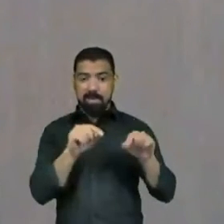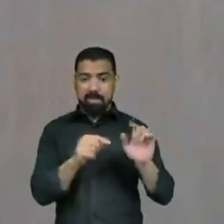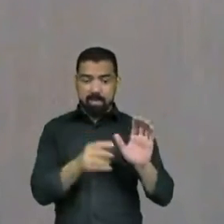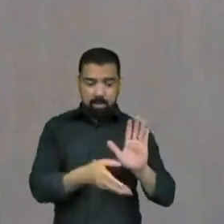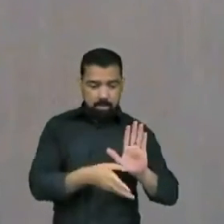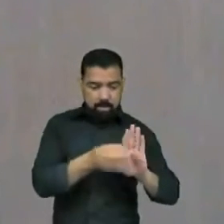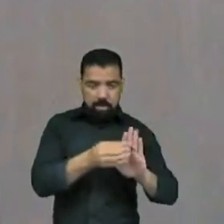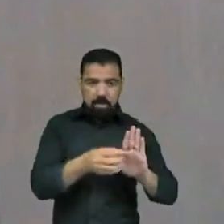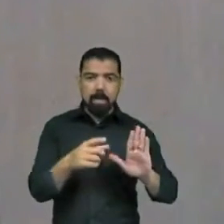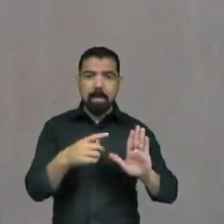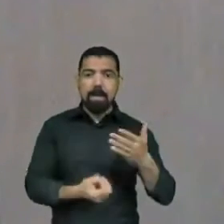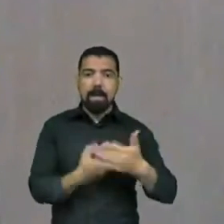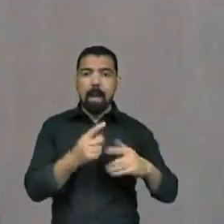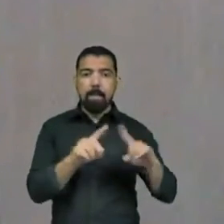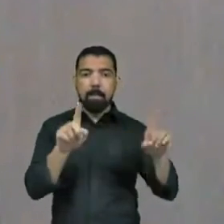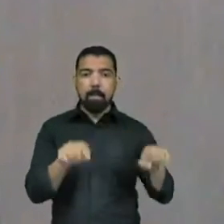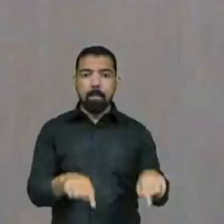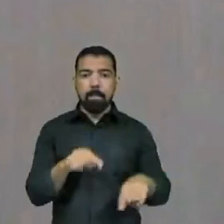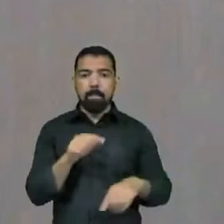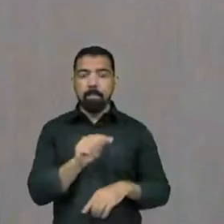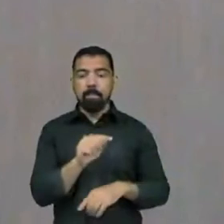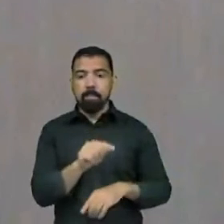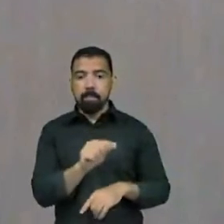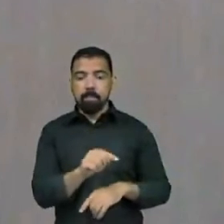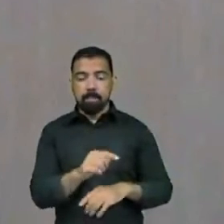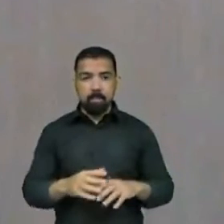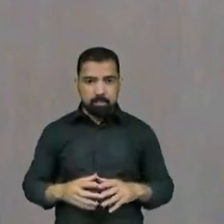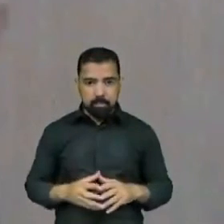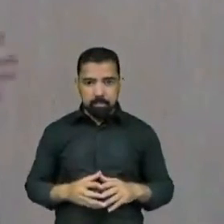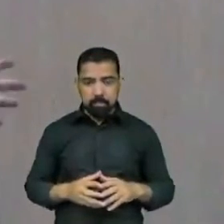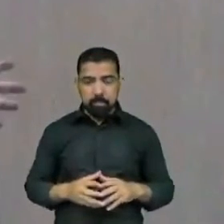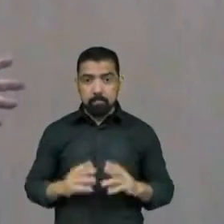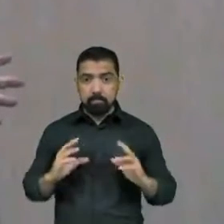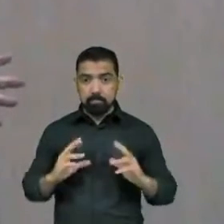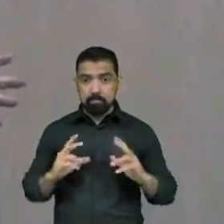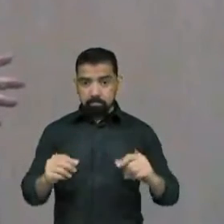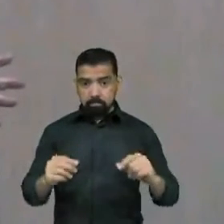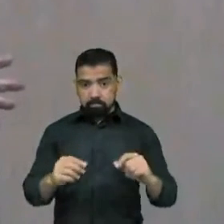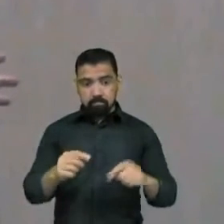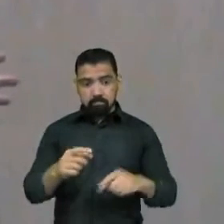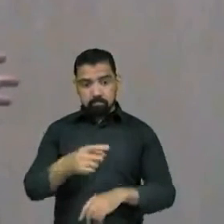possam concorrer projetos que